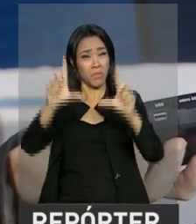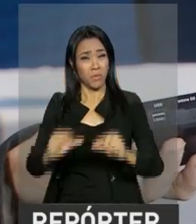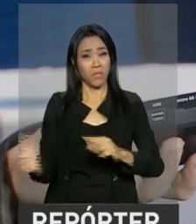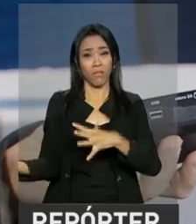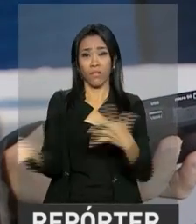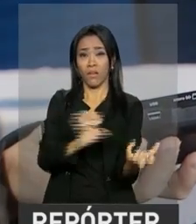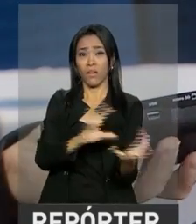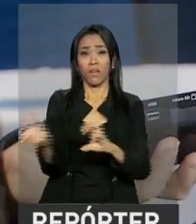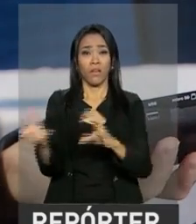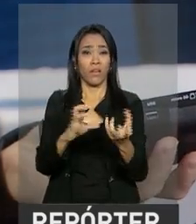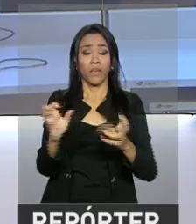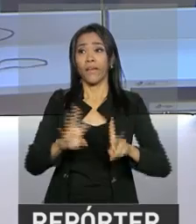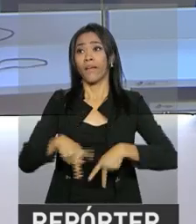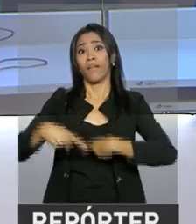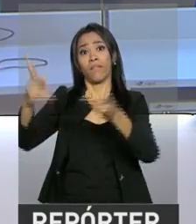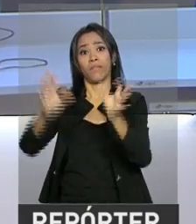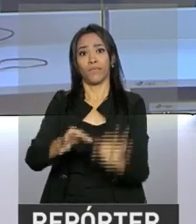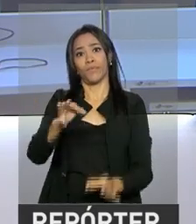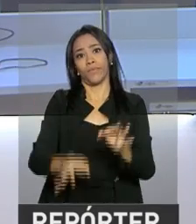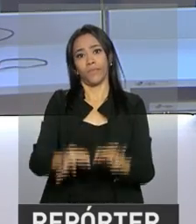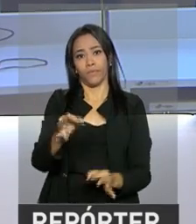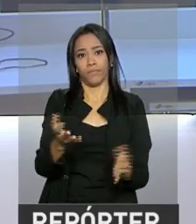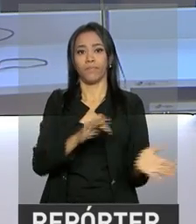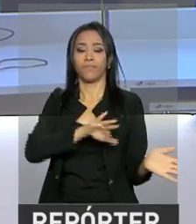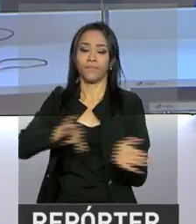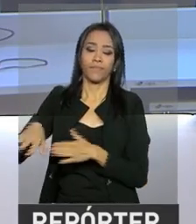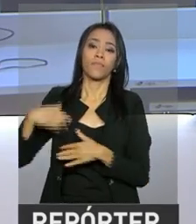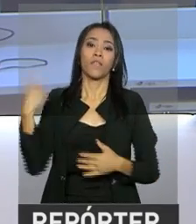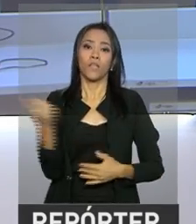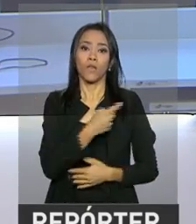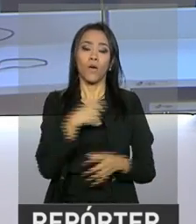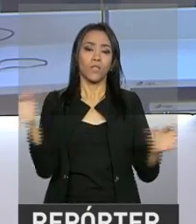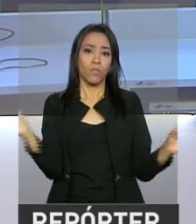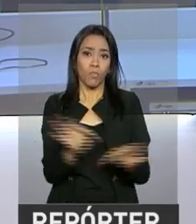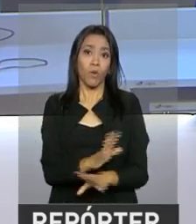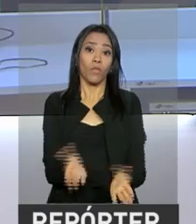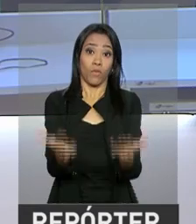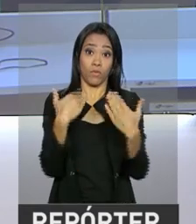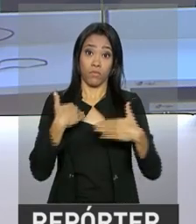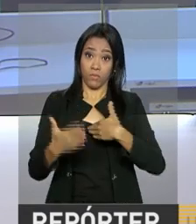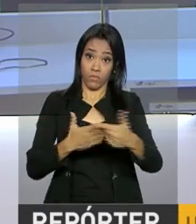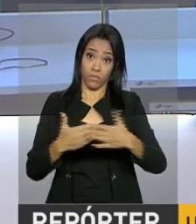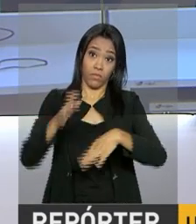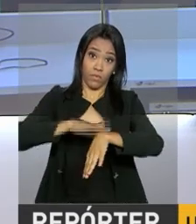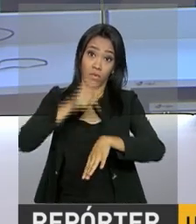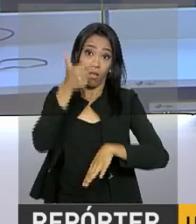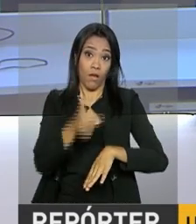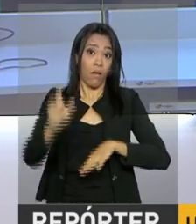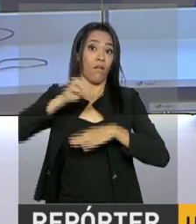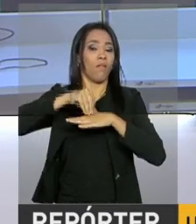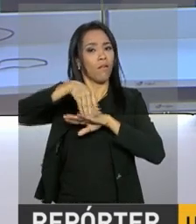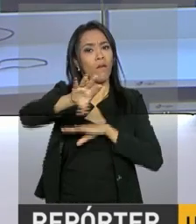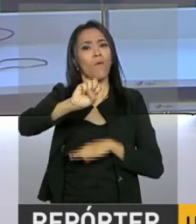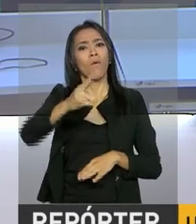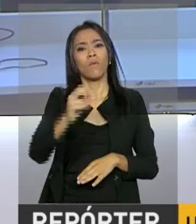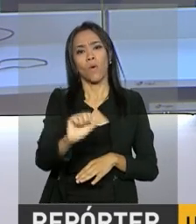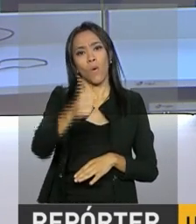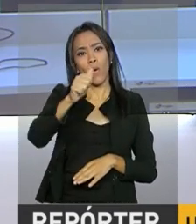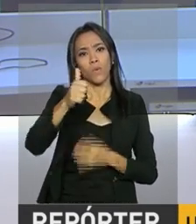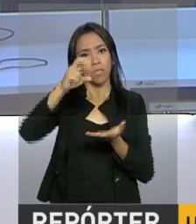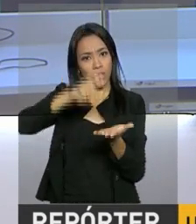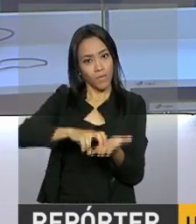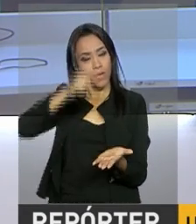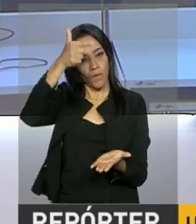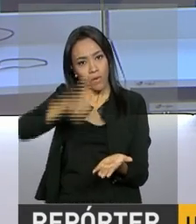que hoje são levados ao judiciário e nós ficamos por aqui voltamos a qualquer momento com outras informações ou às 11 da manhã na